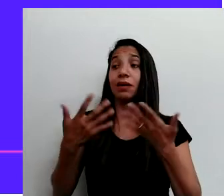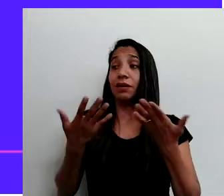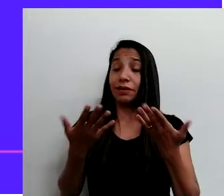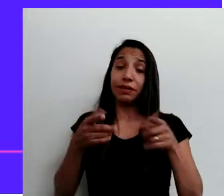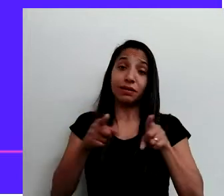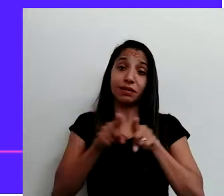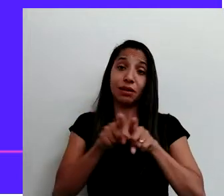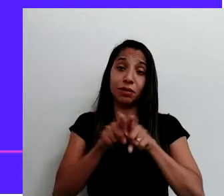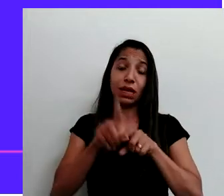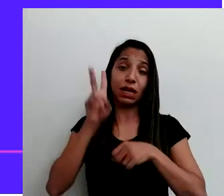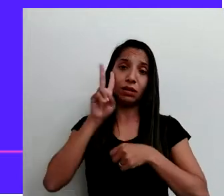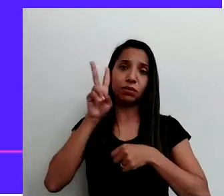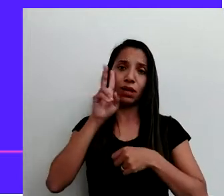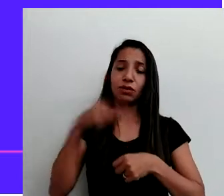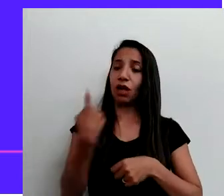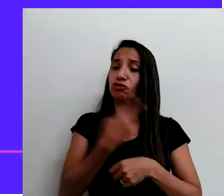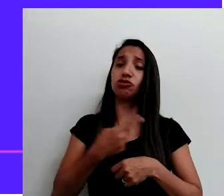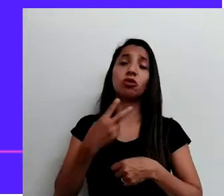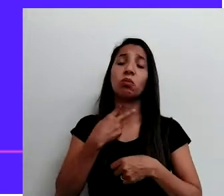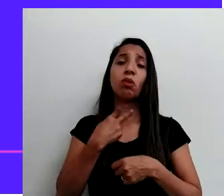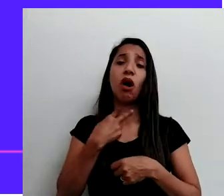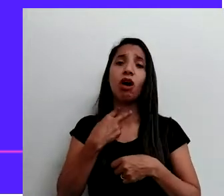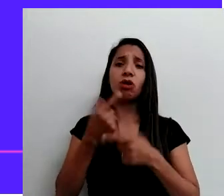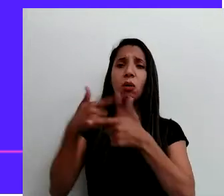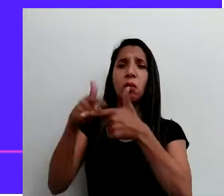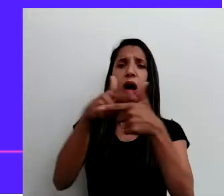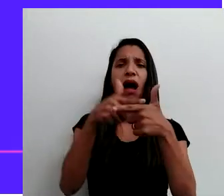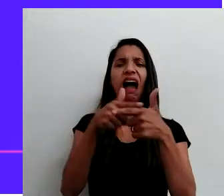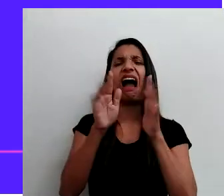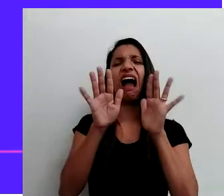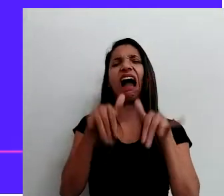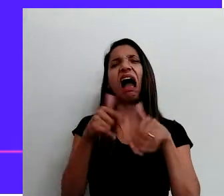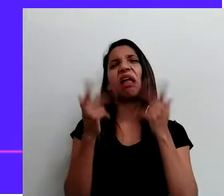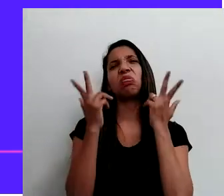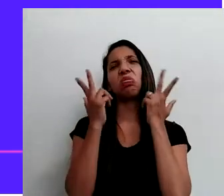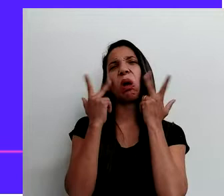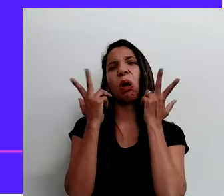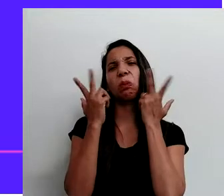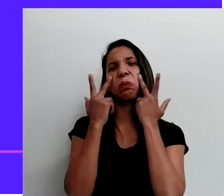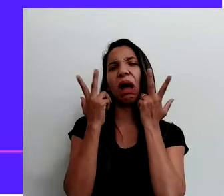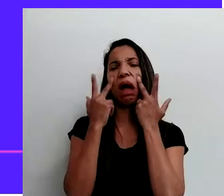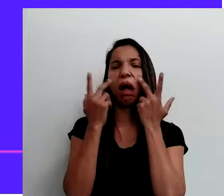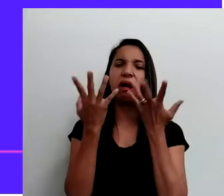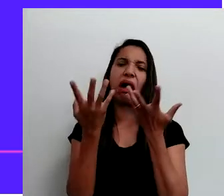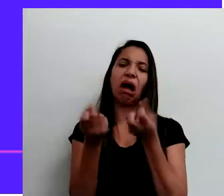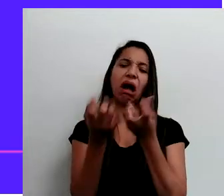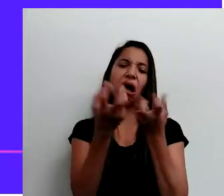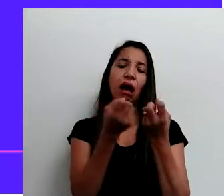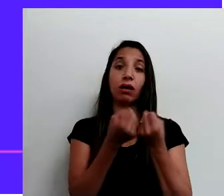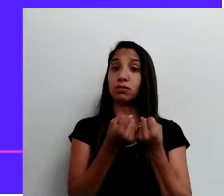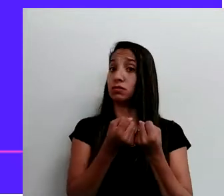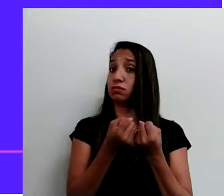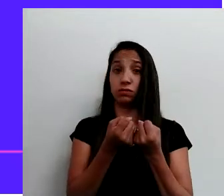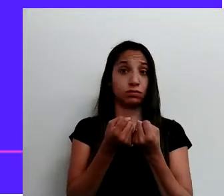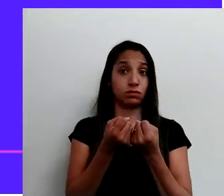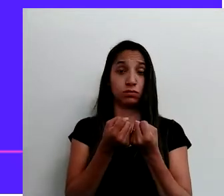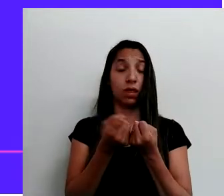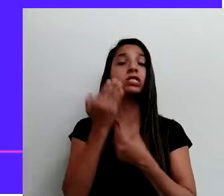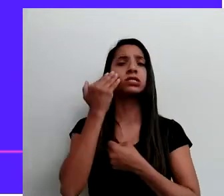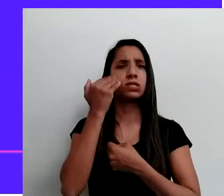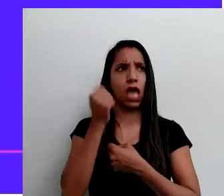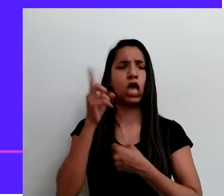pode relativizar e muito menos naturalizar desigualdades, embora elas estejam no dia a dia, né, em cada esquina, em cada sala de